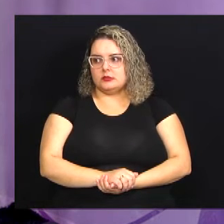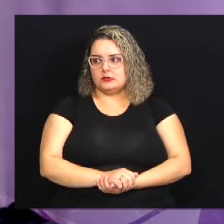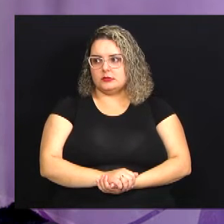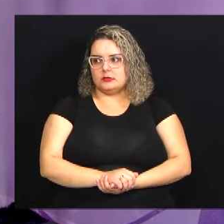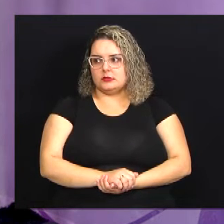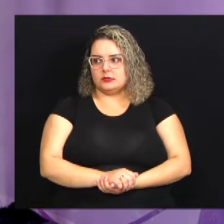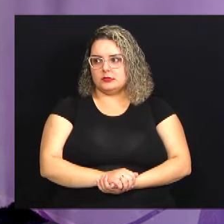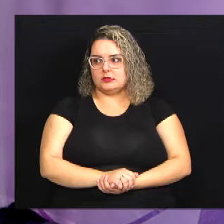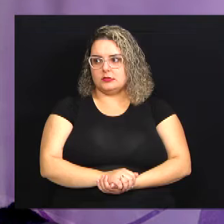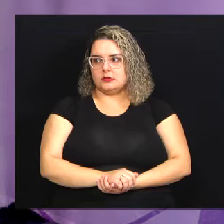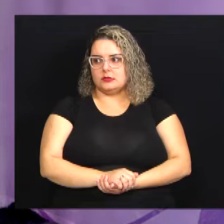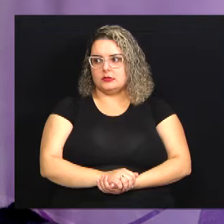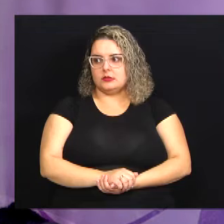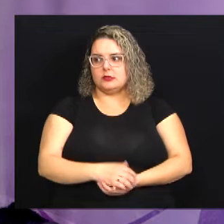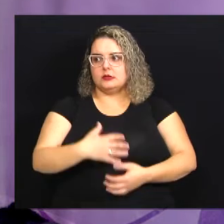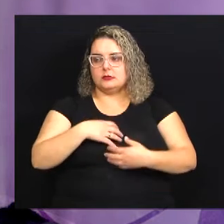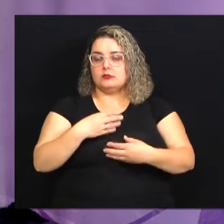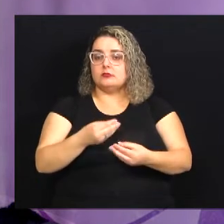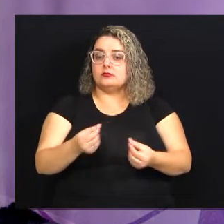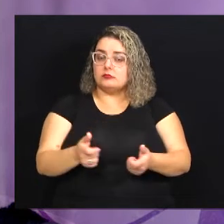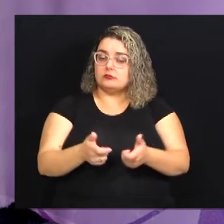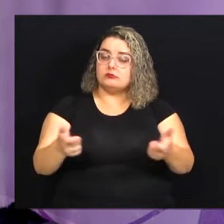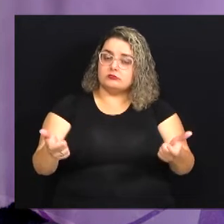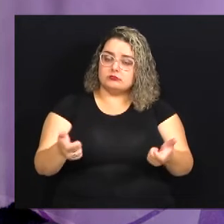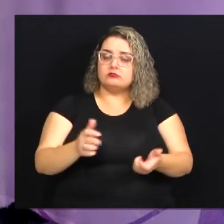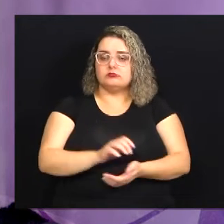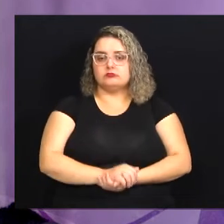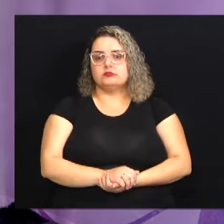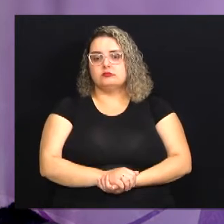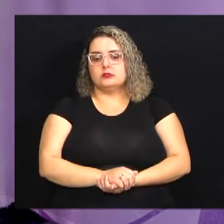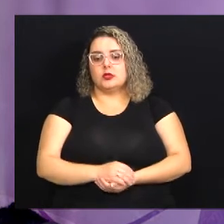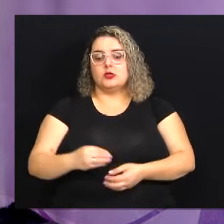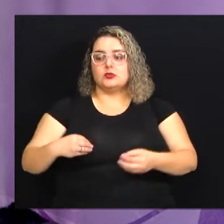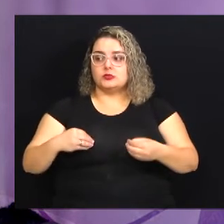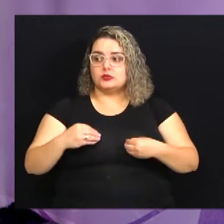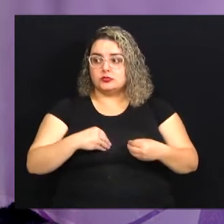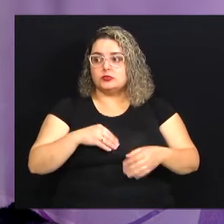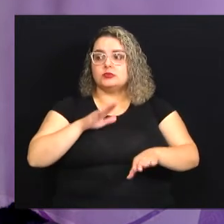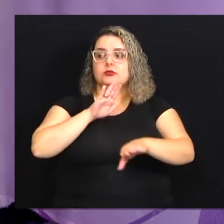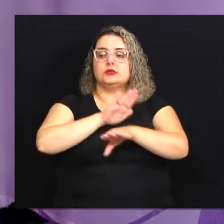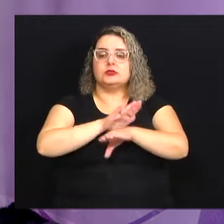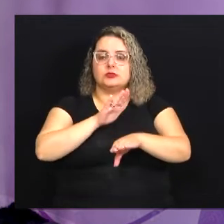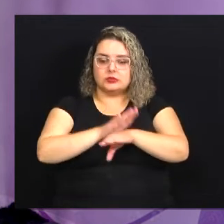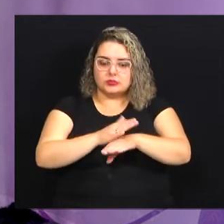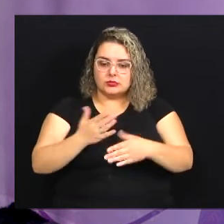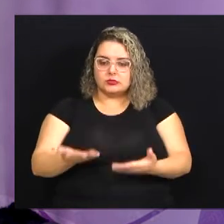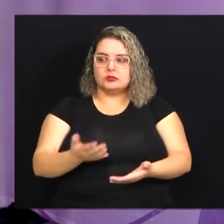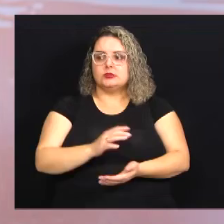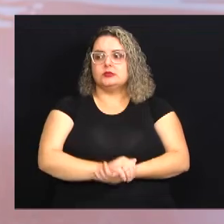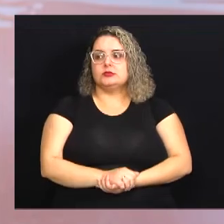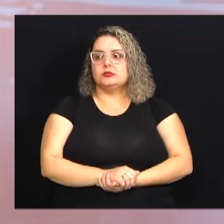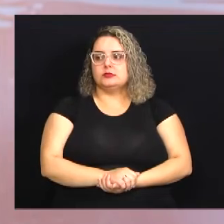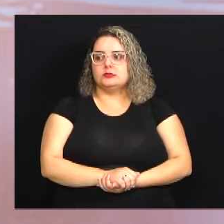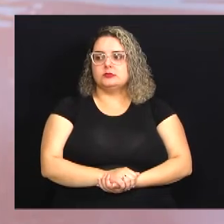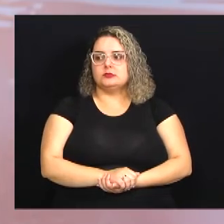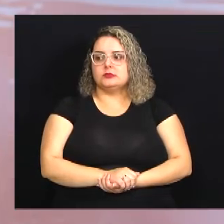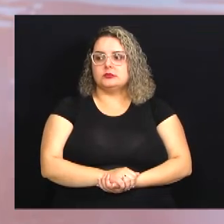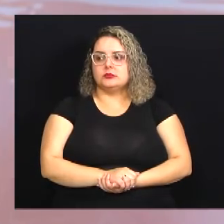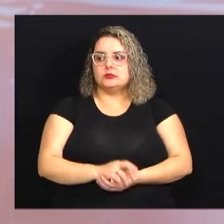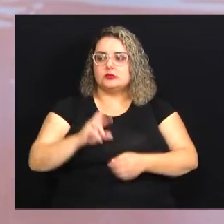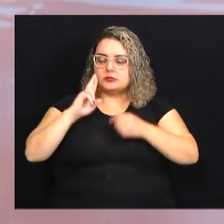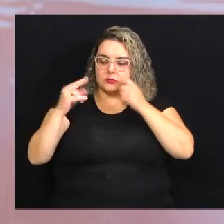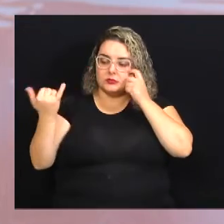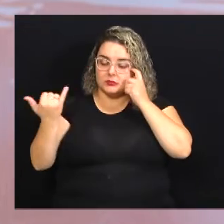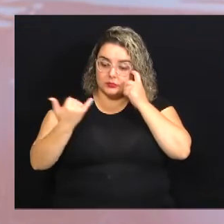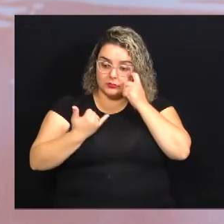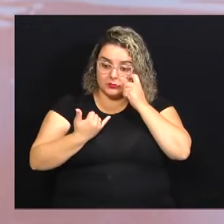Talvez isso, também uma sensibilização maior, os exames que também ajudam, né? mas aí o que a senhora disse